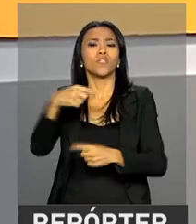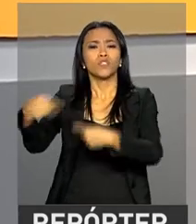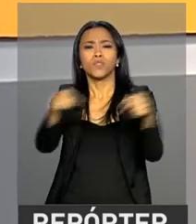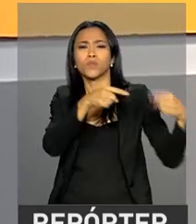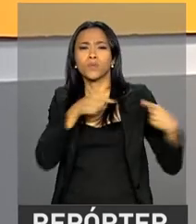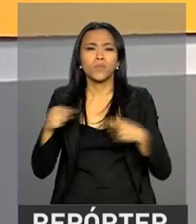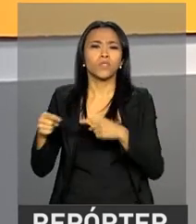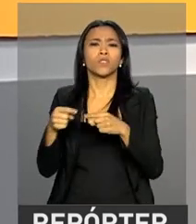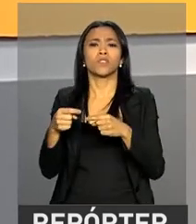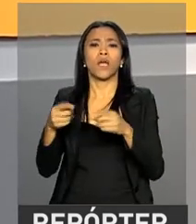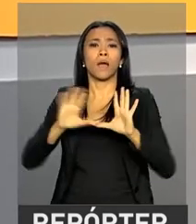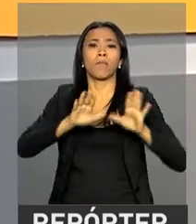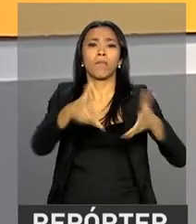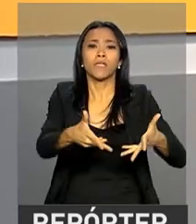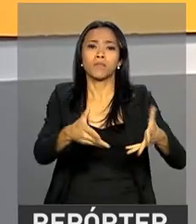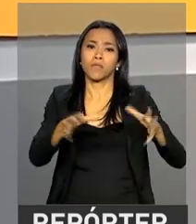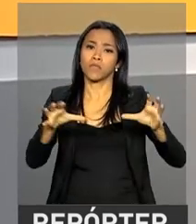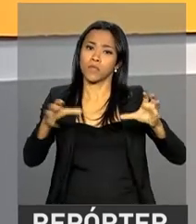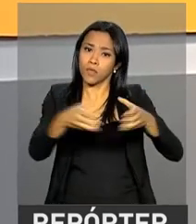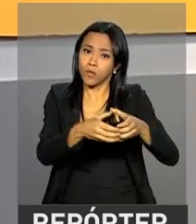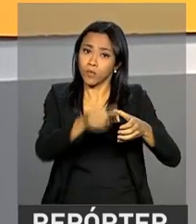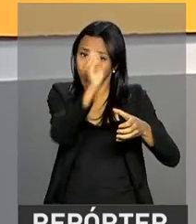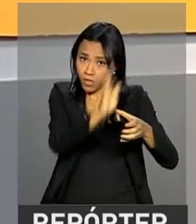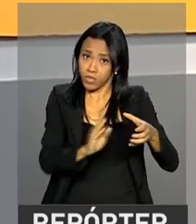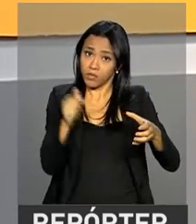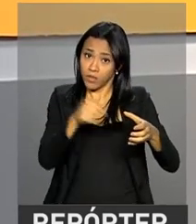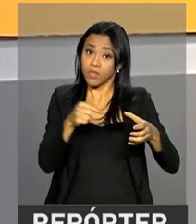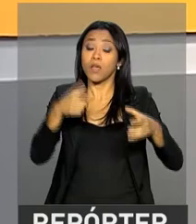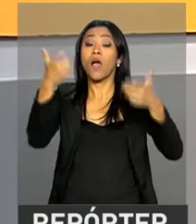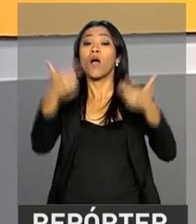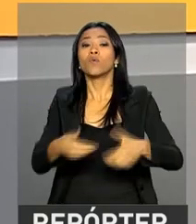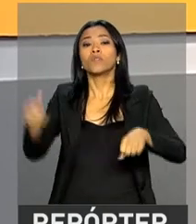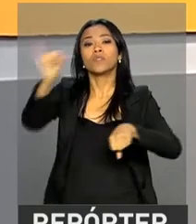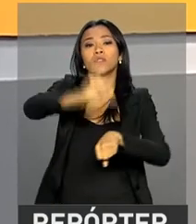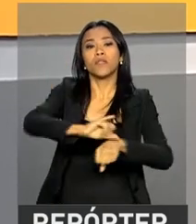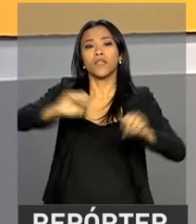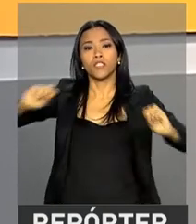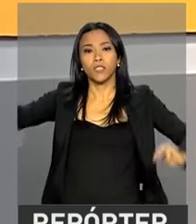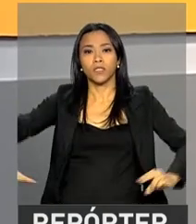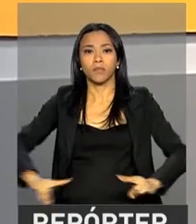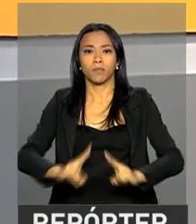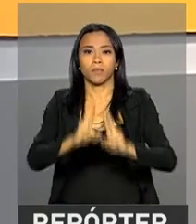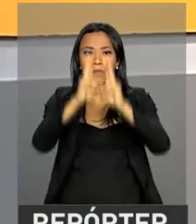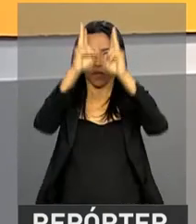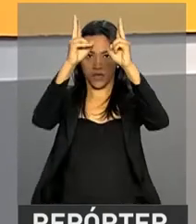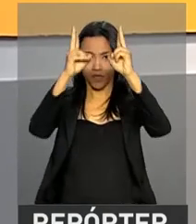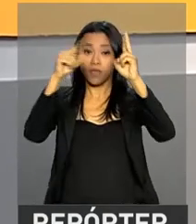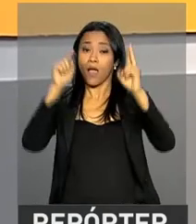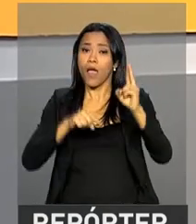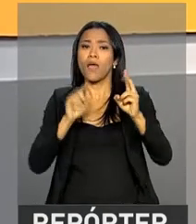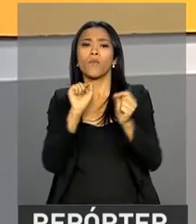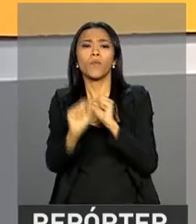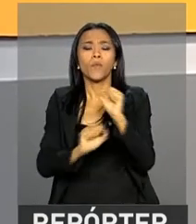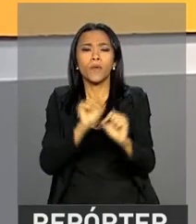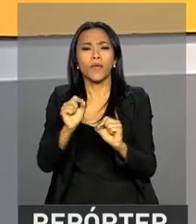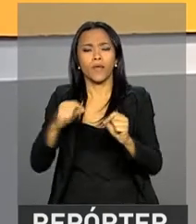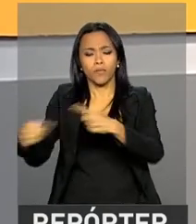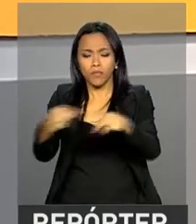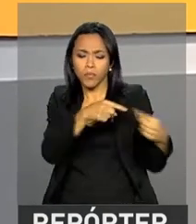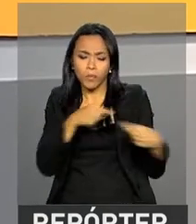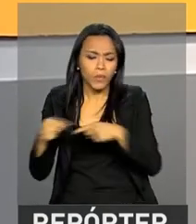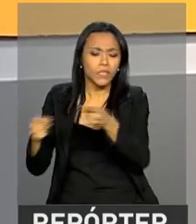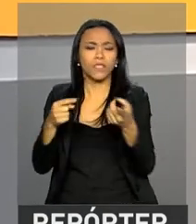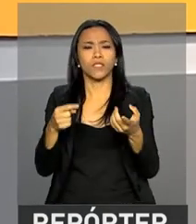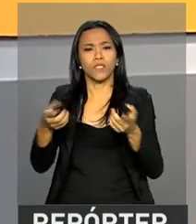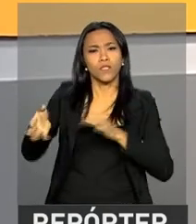a entrada do brasil na organização com sede em paris ao cd é trabalha para aperfeiçoar políticas públicas e trocar